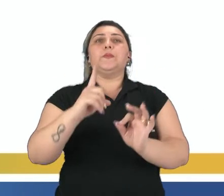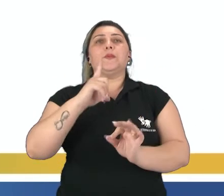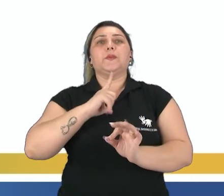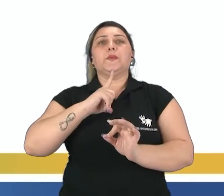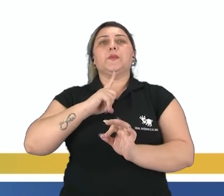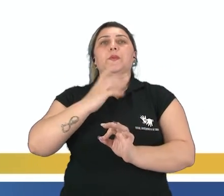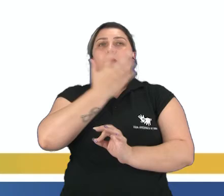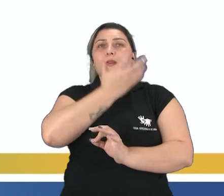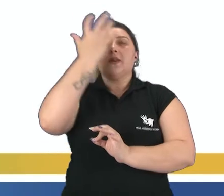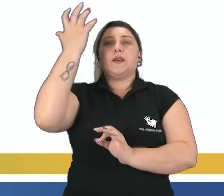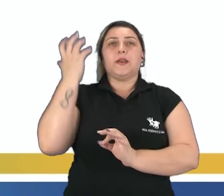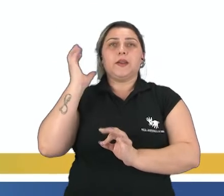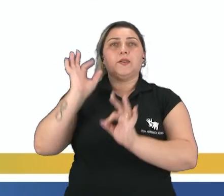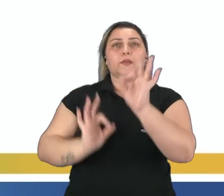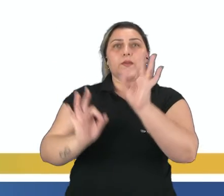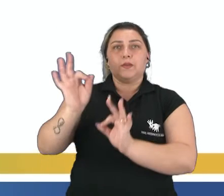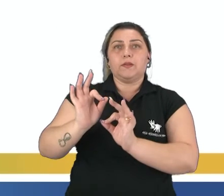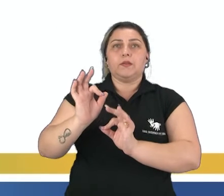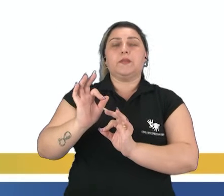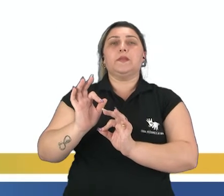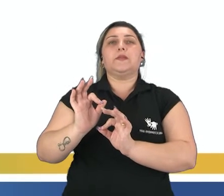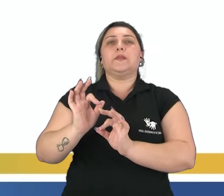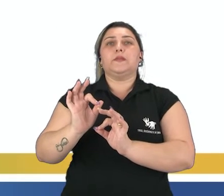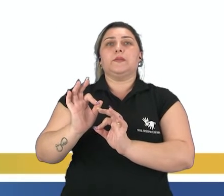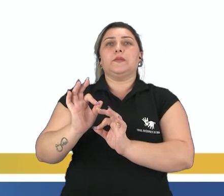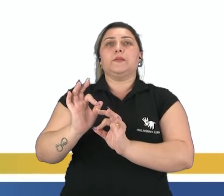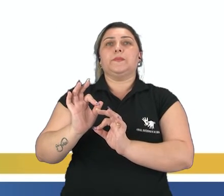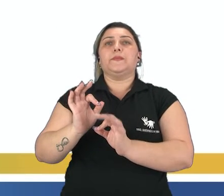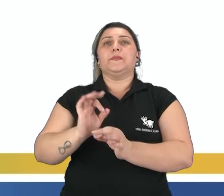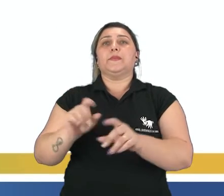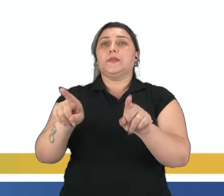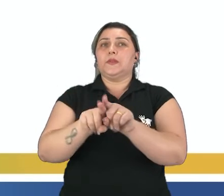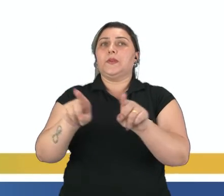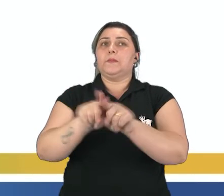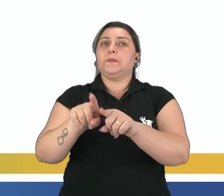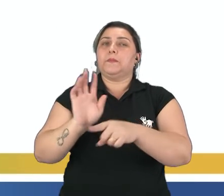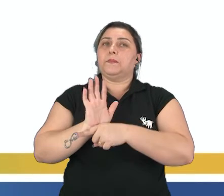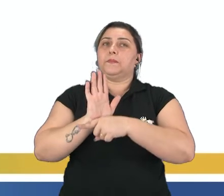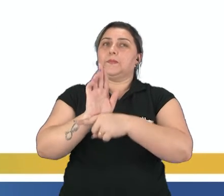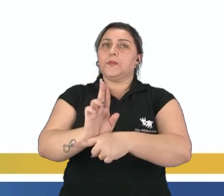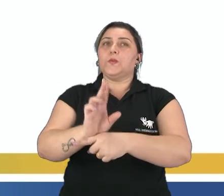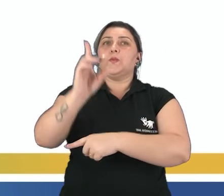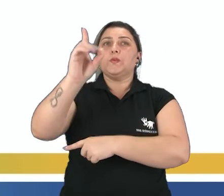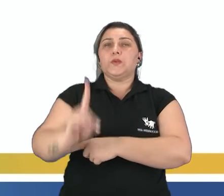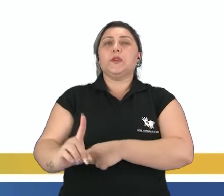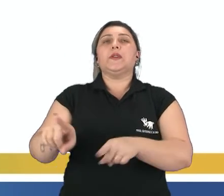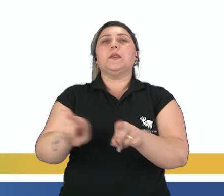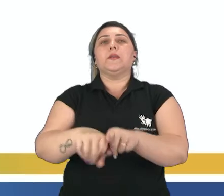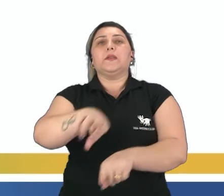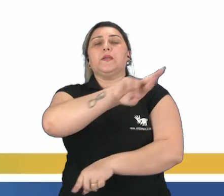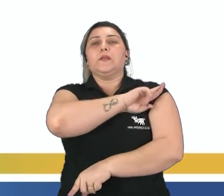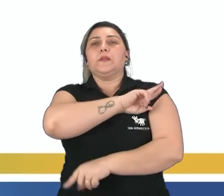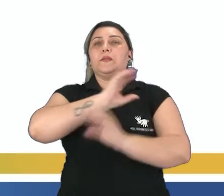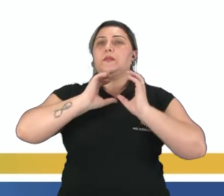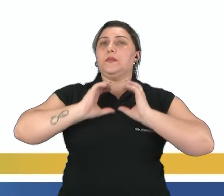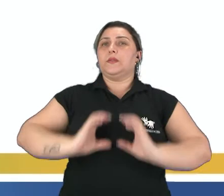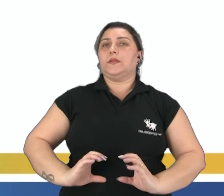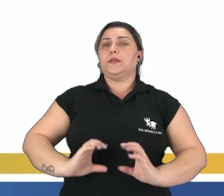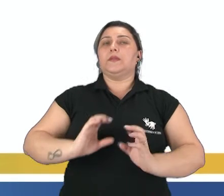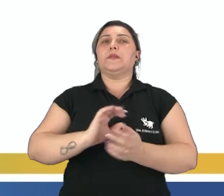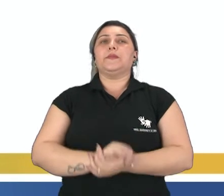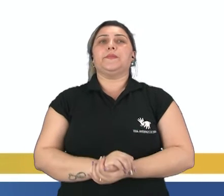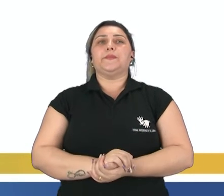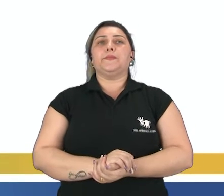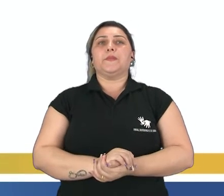possuíam caráter de manutenção da ordem, além de melhor proteger os direitos e também os deveres dos